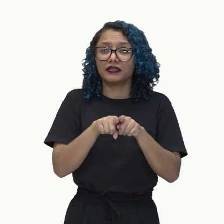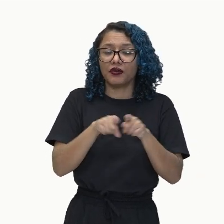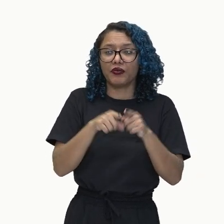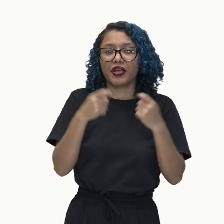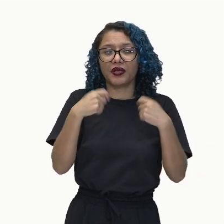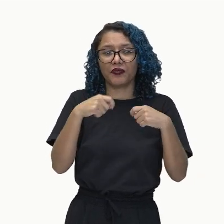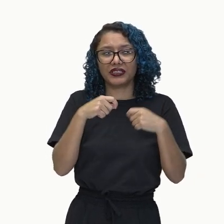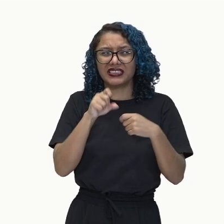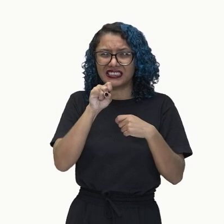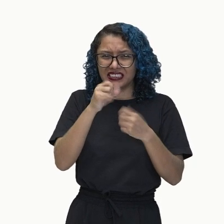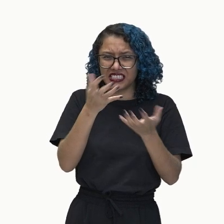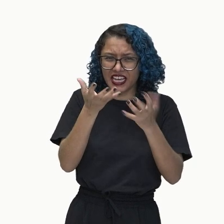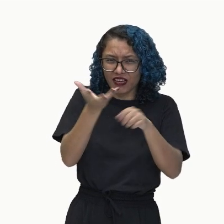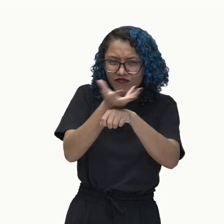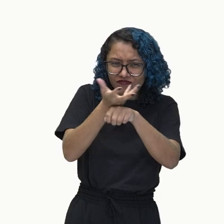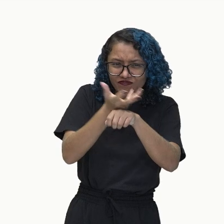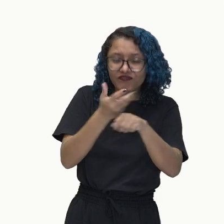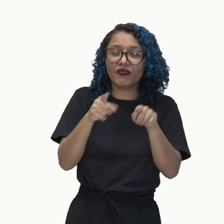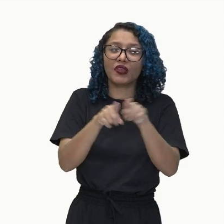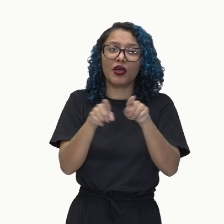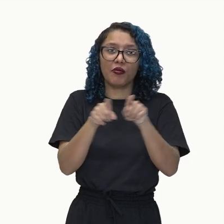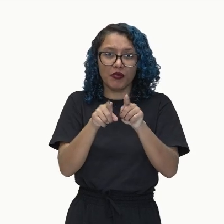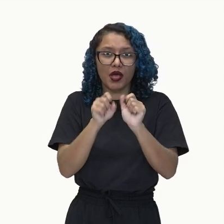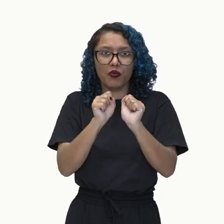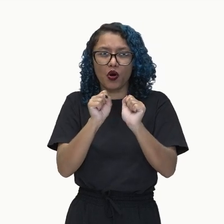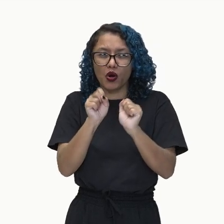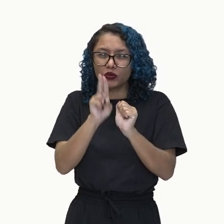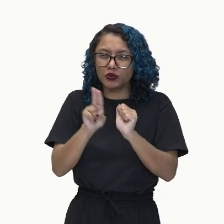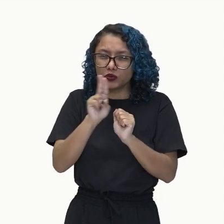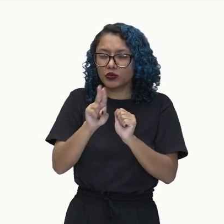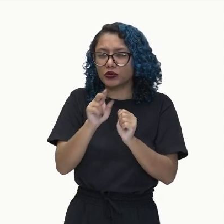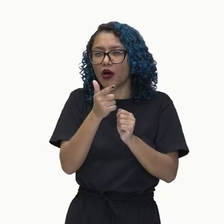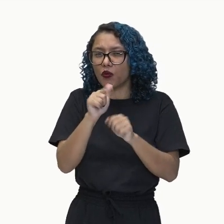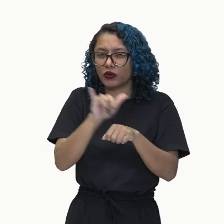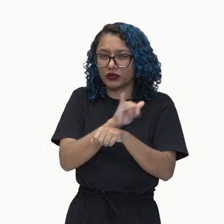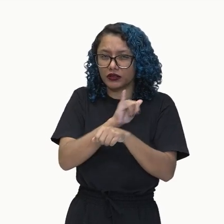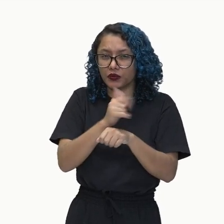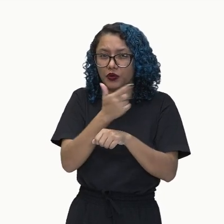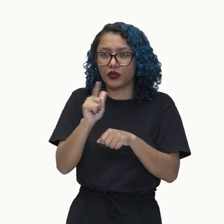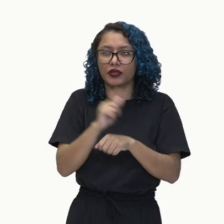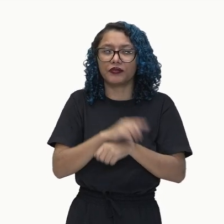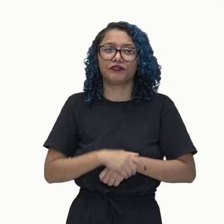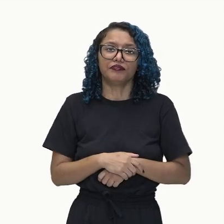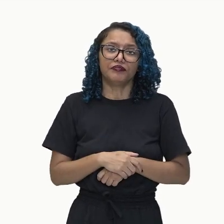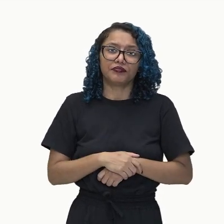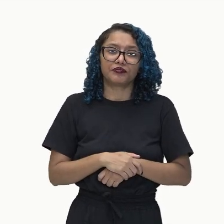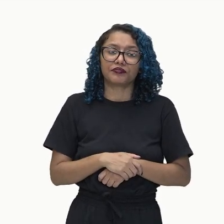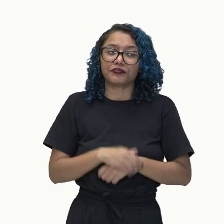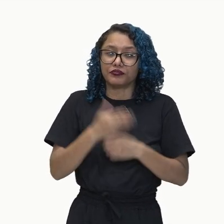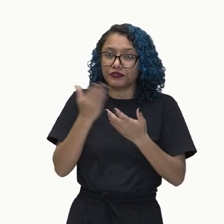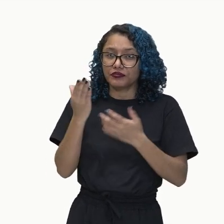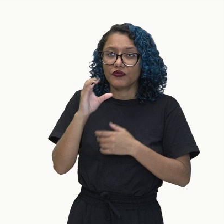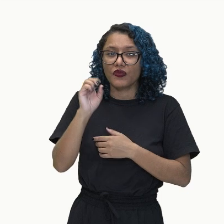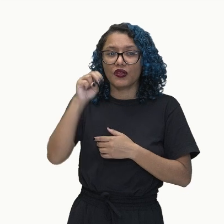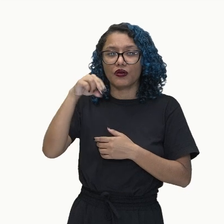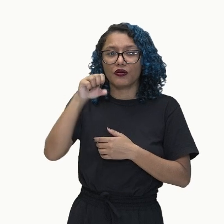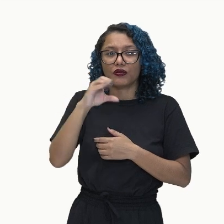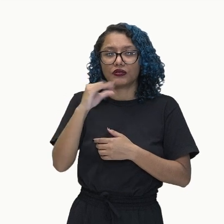o convencimento. Outro elemento aqui é a concisão. Então, uma boa resenha deve procurar dizer